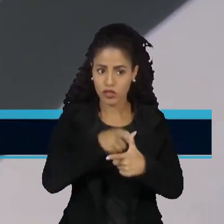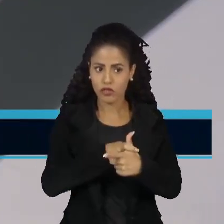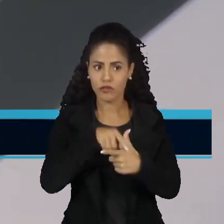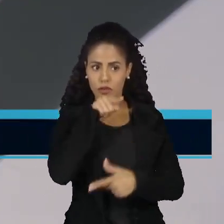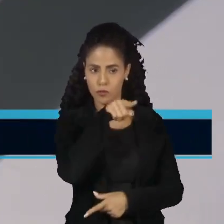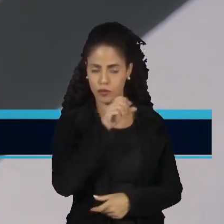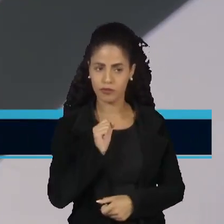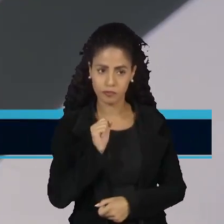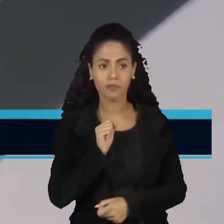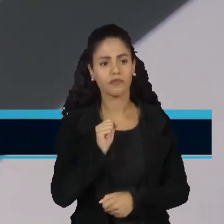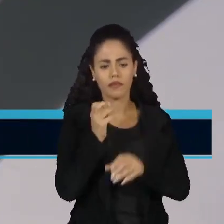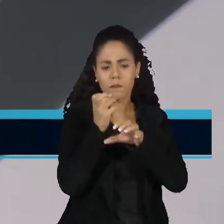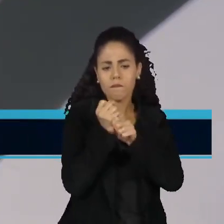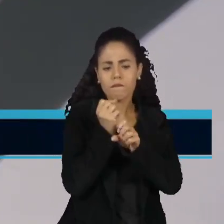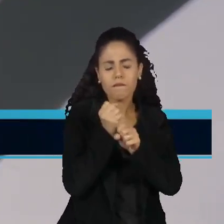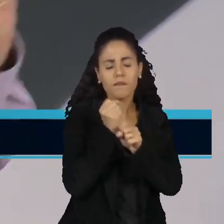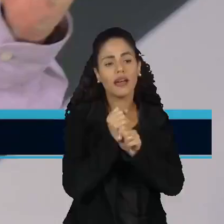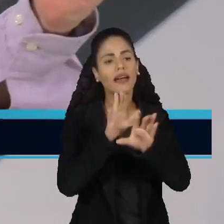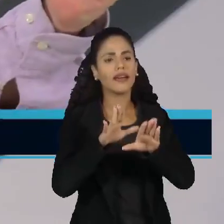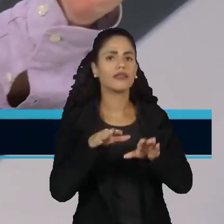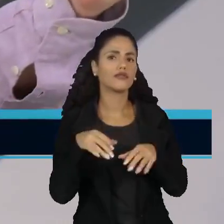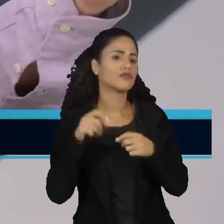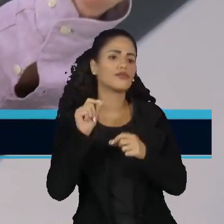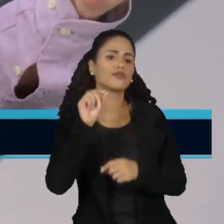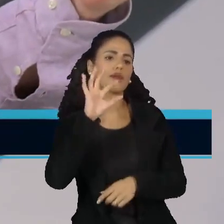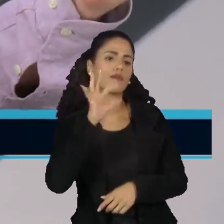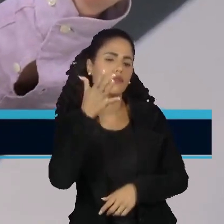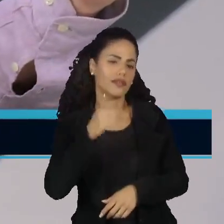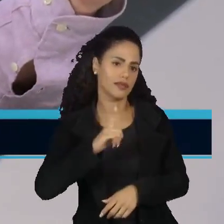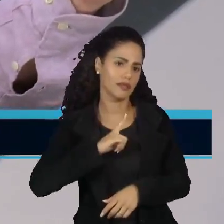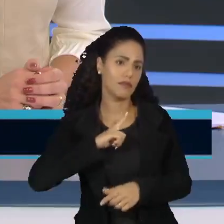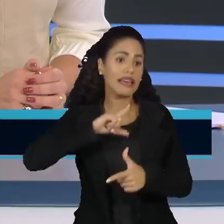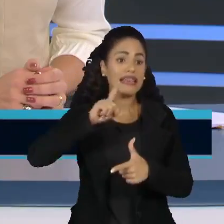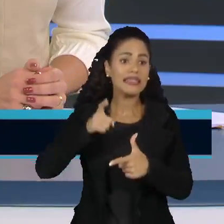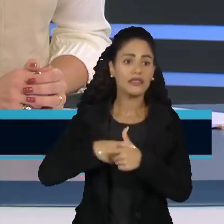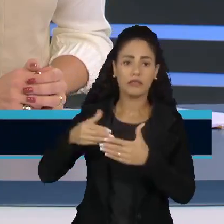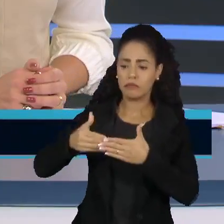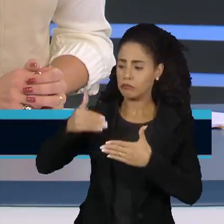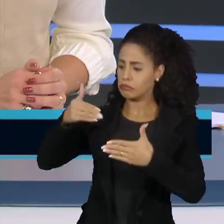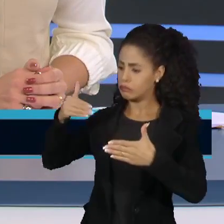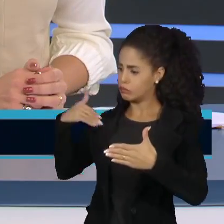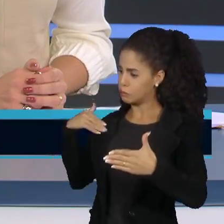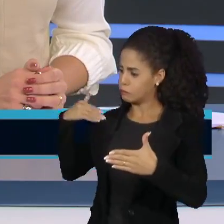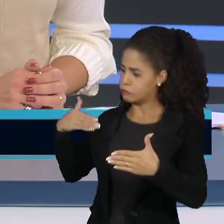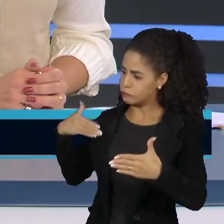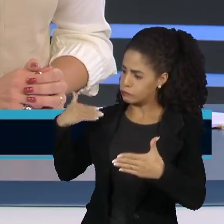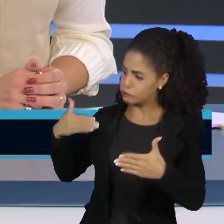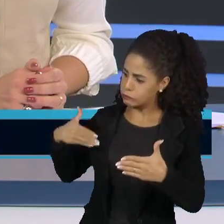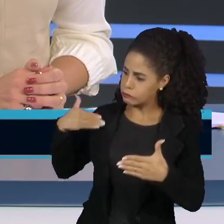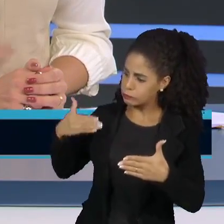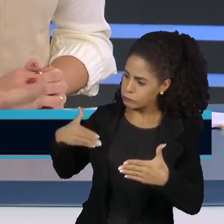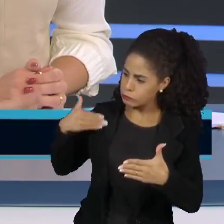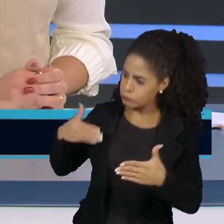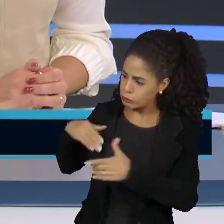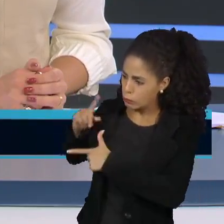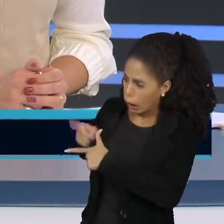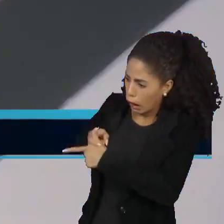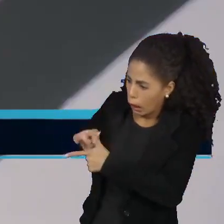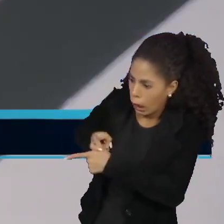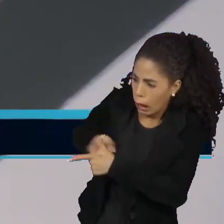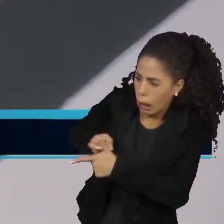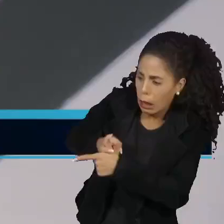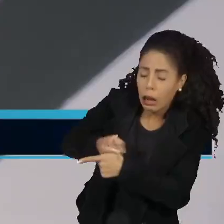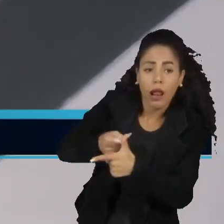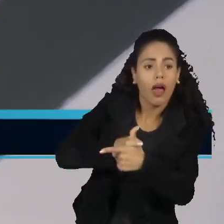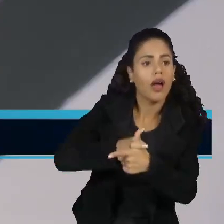nesse cálculo, né? Isso tem a ver também com dívidas que foram sendo contraídas ao longo de vários governos. O que o ministro procurou mostrar